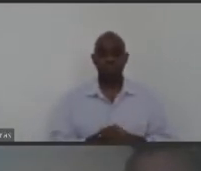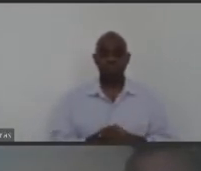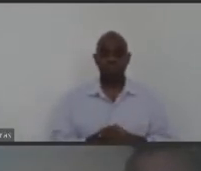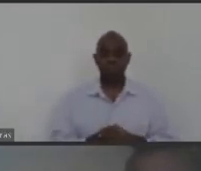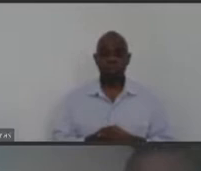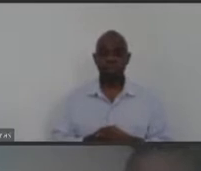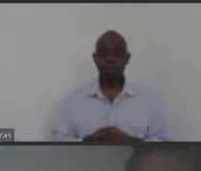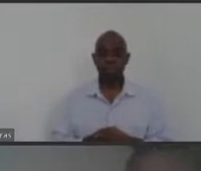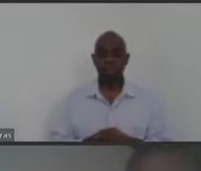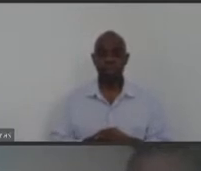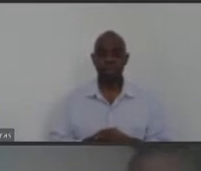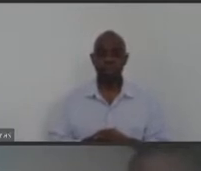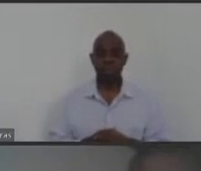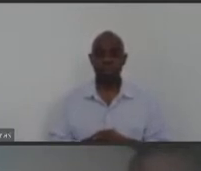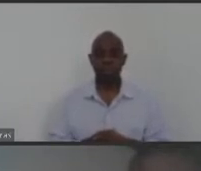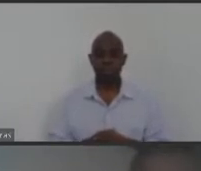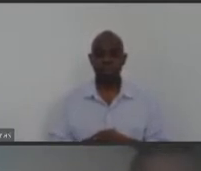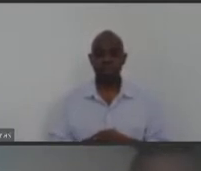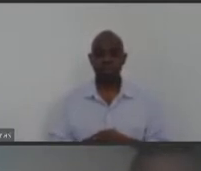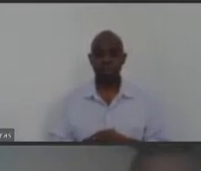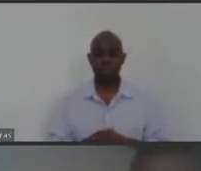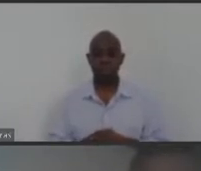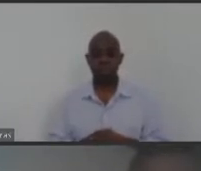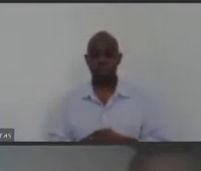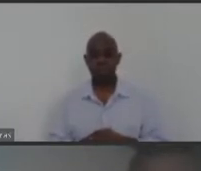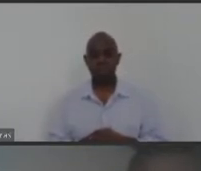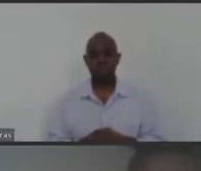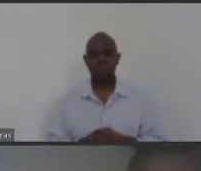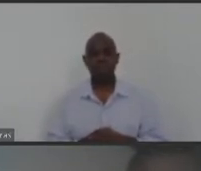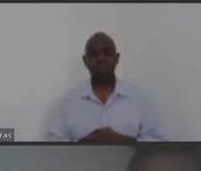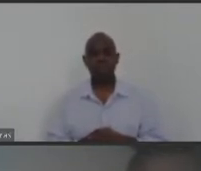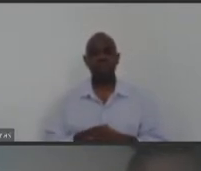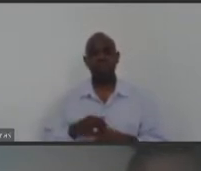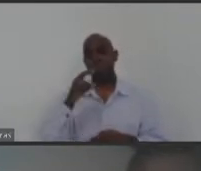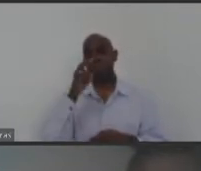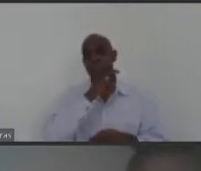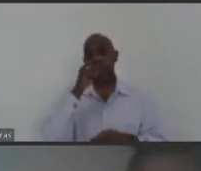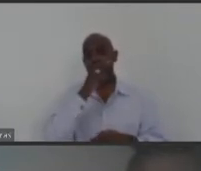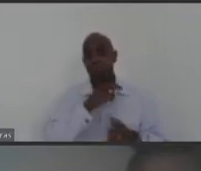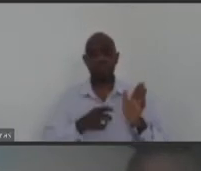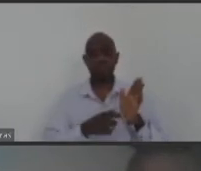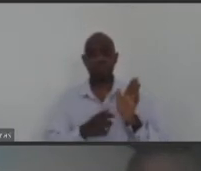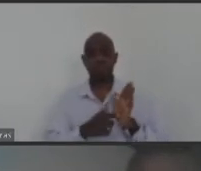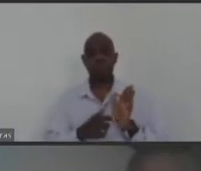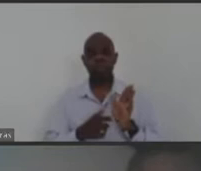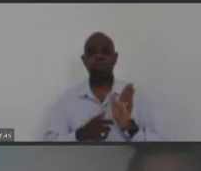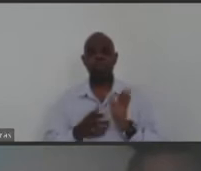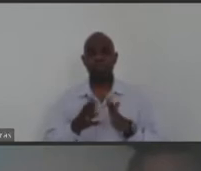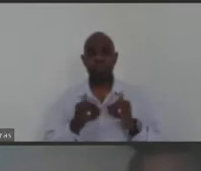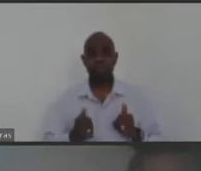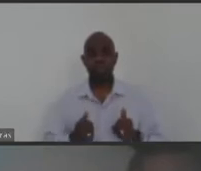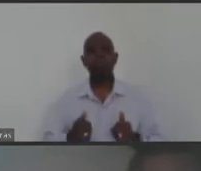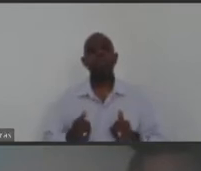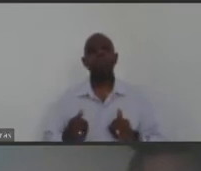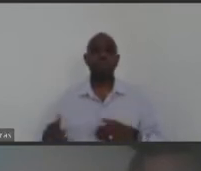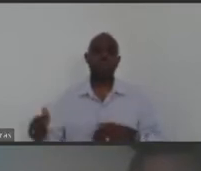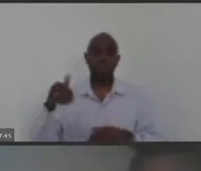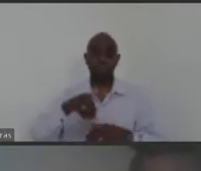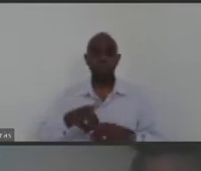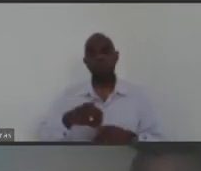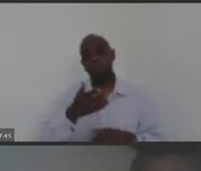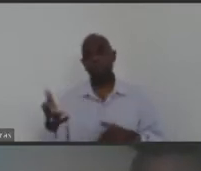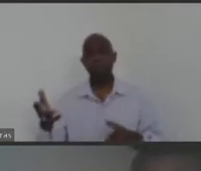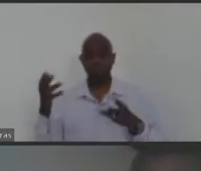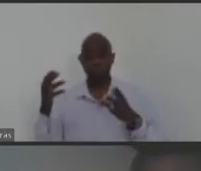Com o número regimental para sua apreciação, o requerimento de urgência está em votação. Os favoráveis ao requerimento de urgência permaneçam como